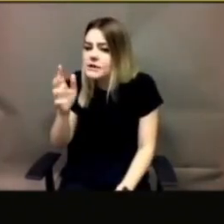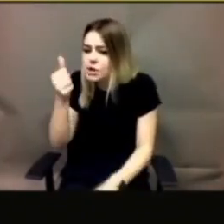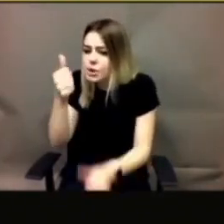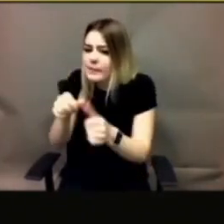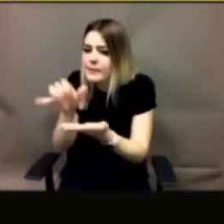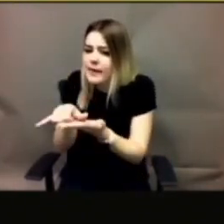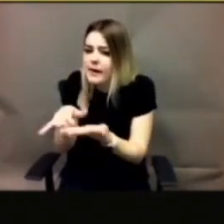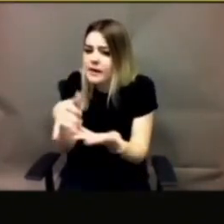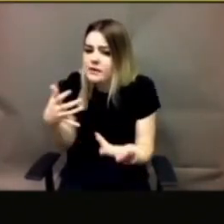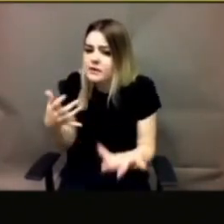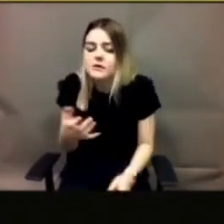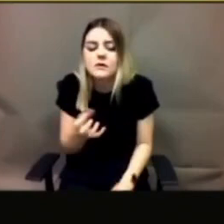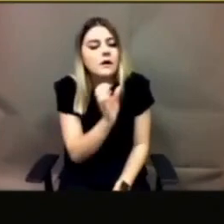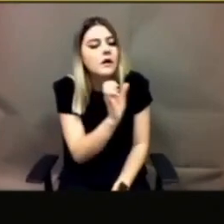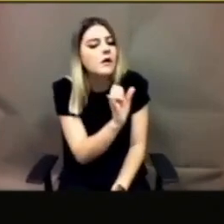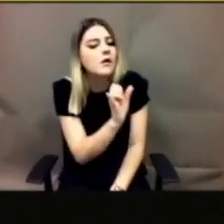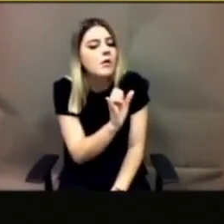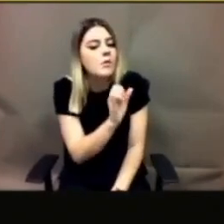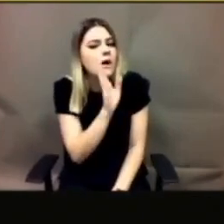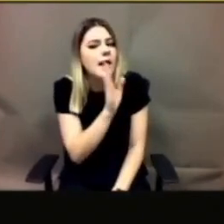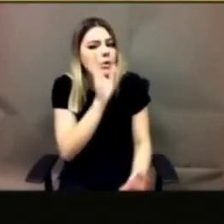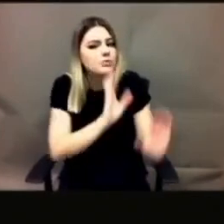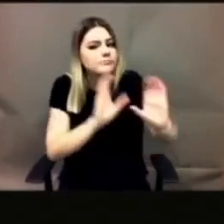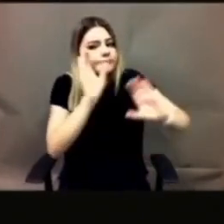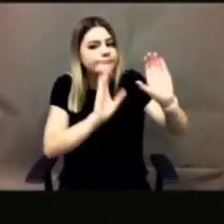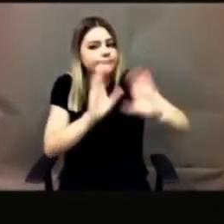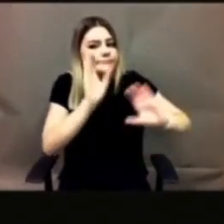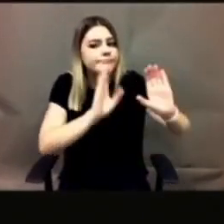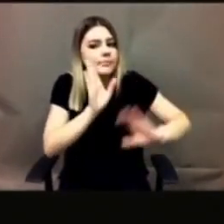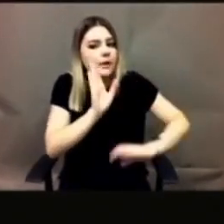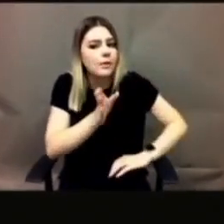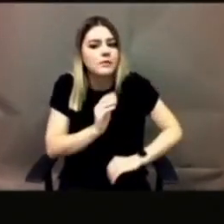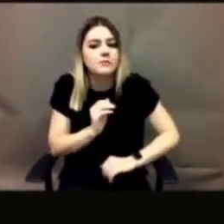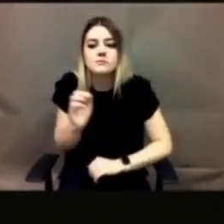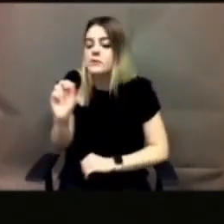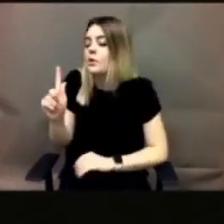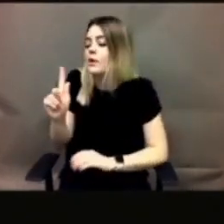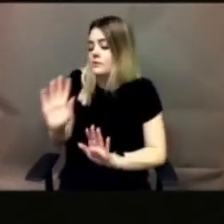Eu esqueci o meu botão de arcade. Espera aí que eu vou procurar.